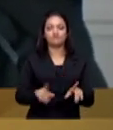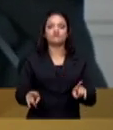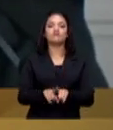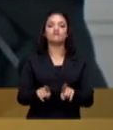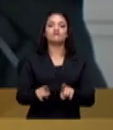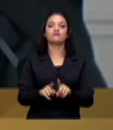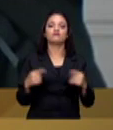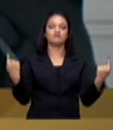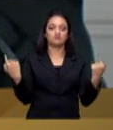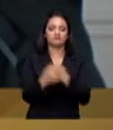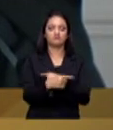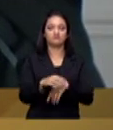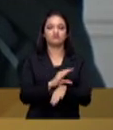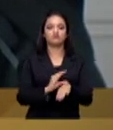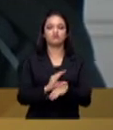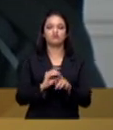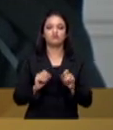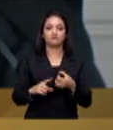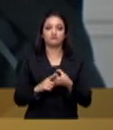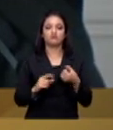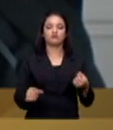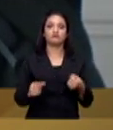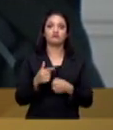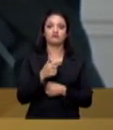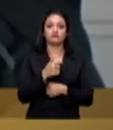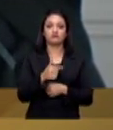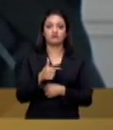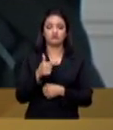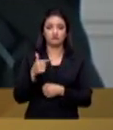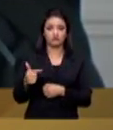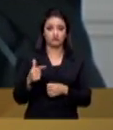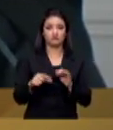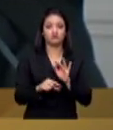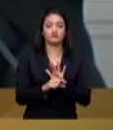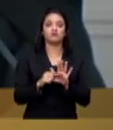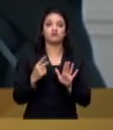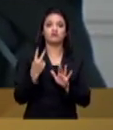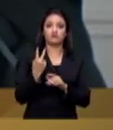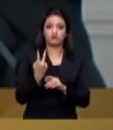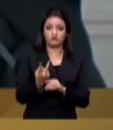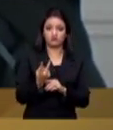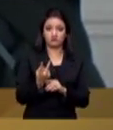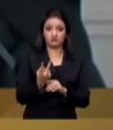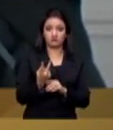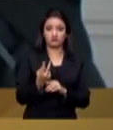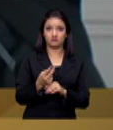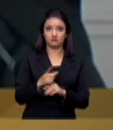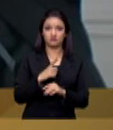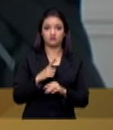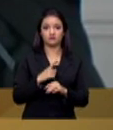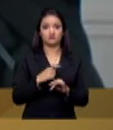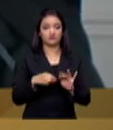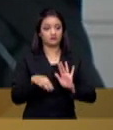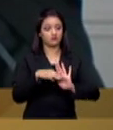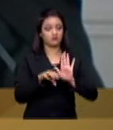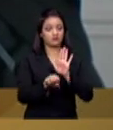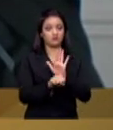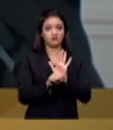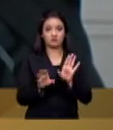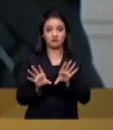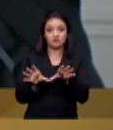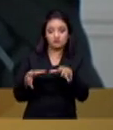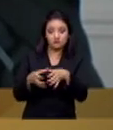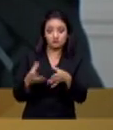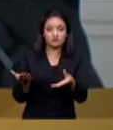declaro inconstitucional o artigo 22, parágrafo 2º, que prevê, no mandado de segurança coletiva, a liminar